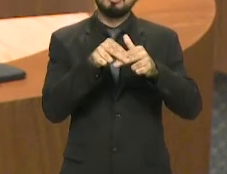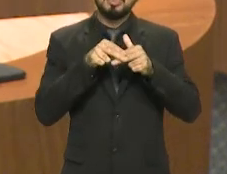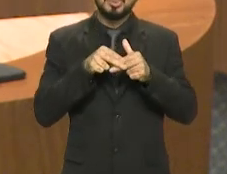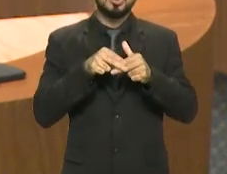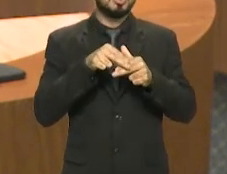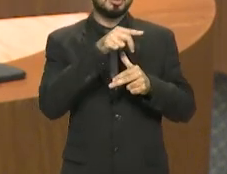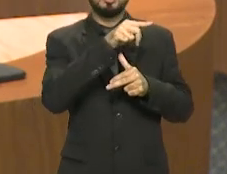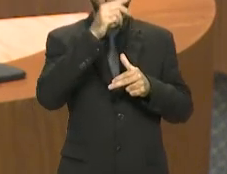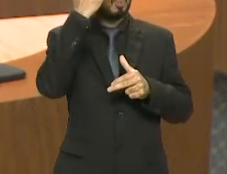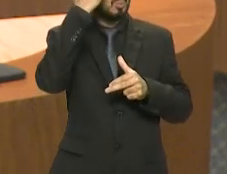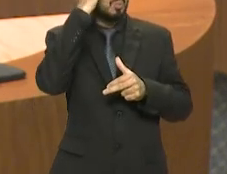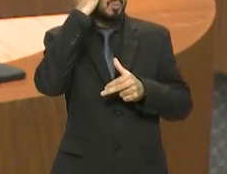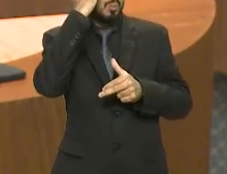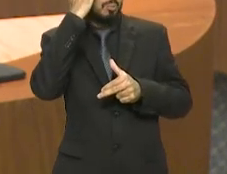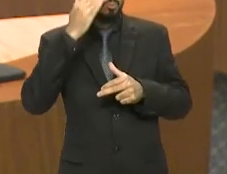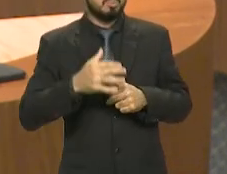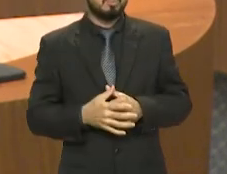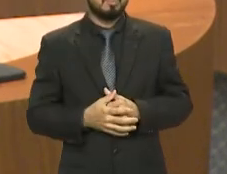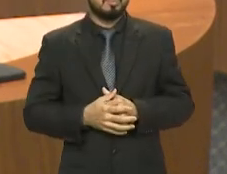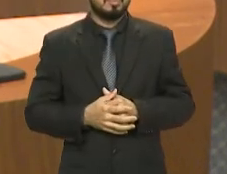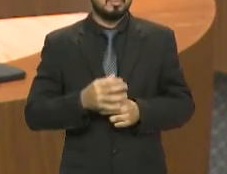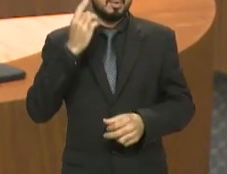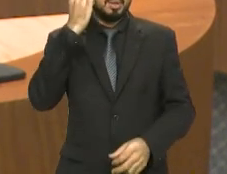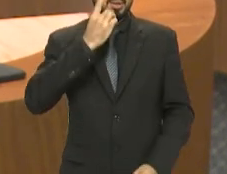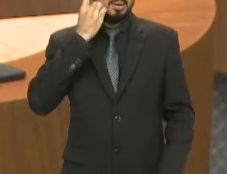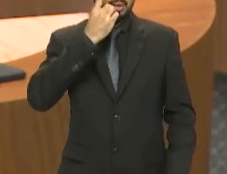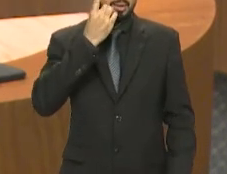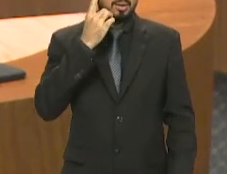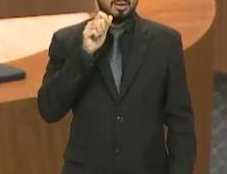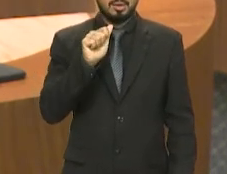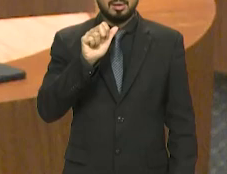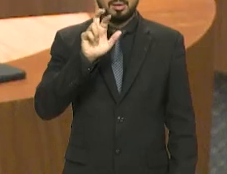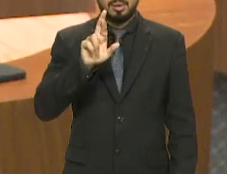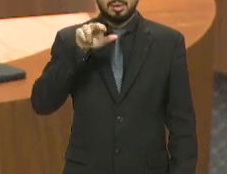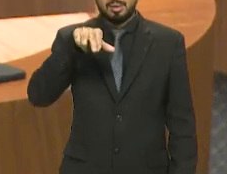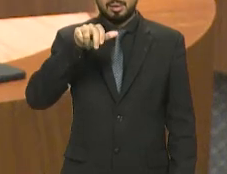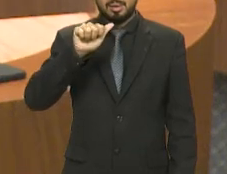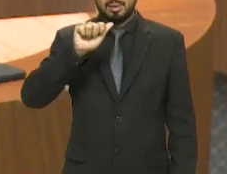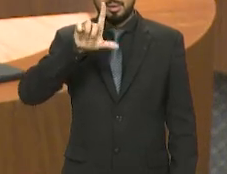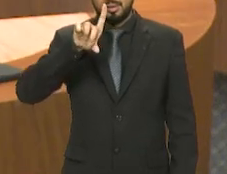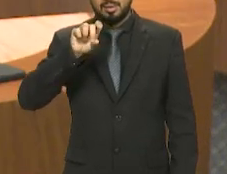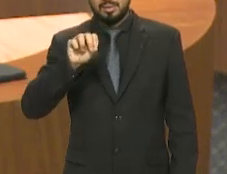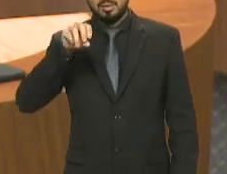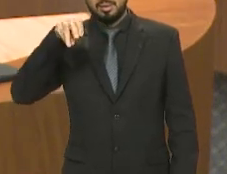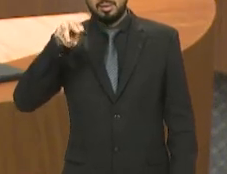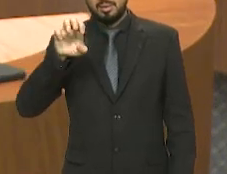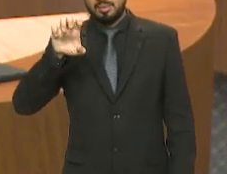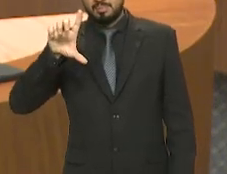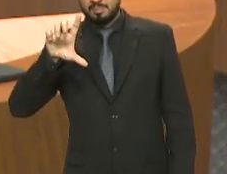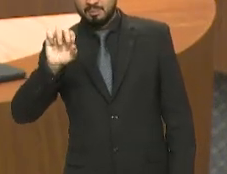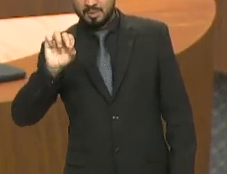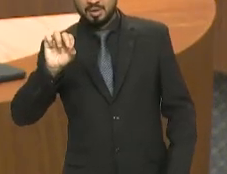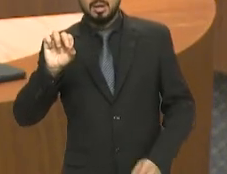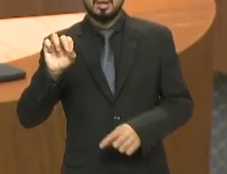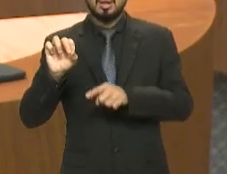Deputado Arnaldo Melo, do alto da sua experiência, para a mais longínqua esperança do povo do Maranhão,